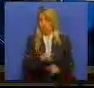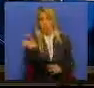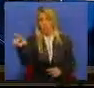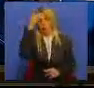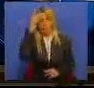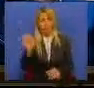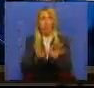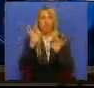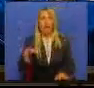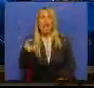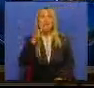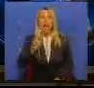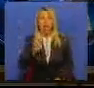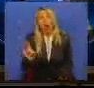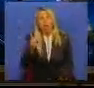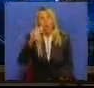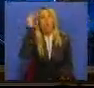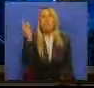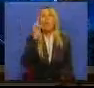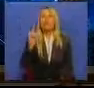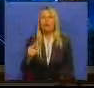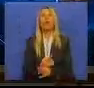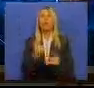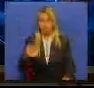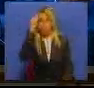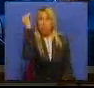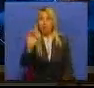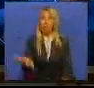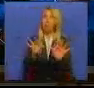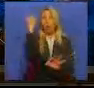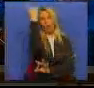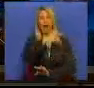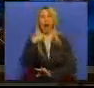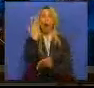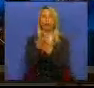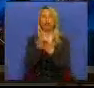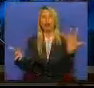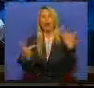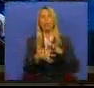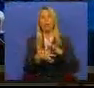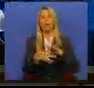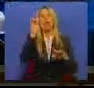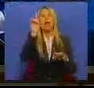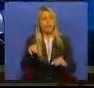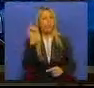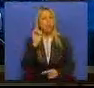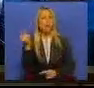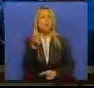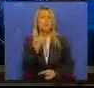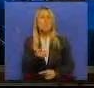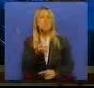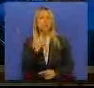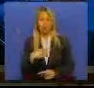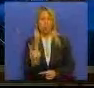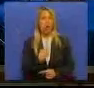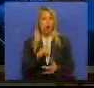seja um professor, porque o professor é o rosto da escola, é também importante perceber que o nosso projeto de lei significa